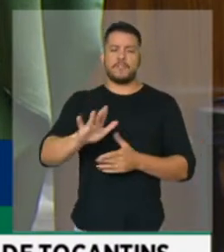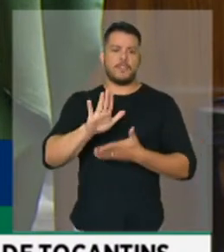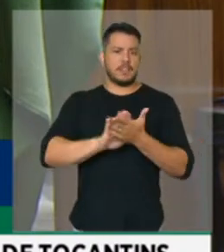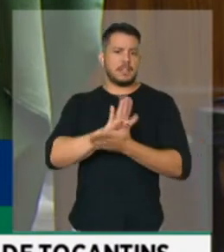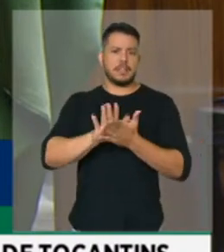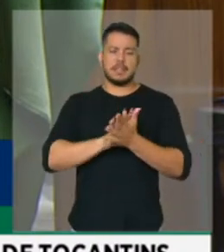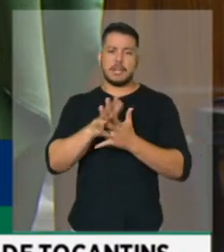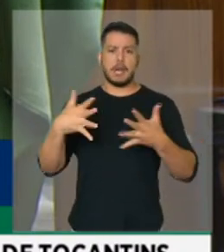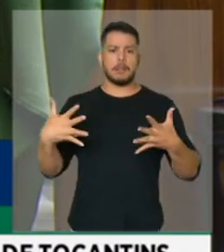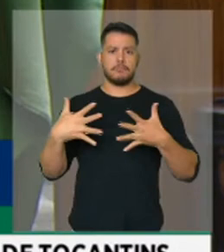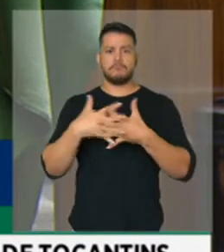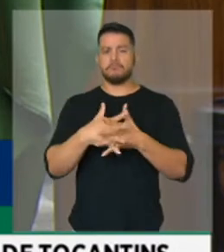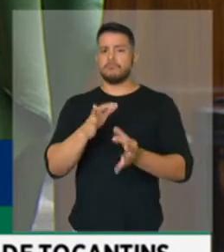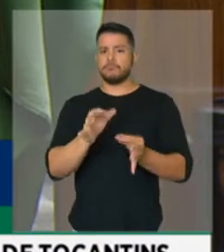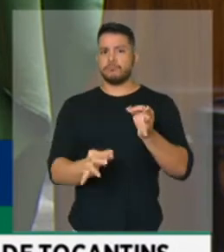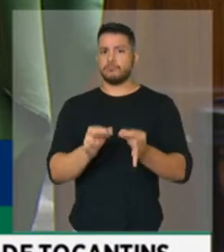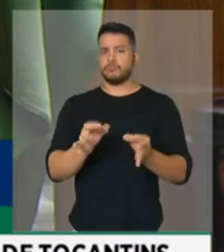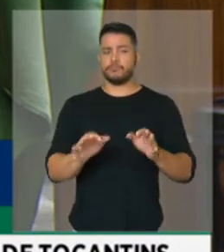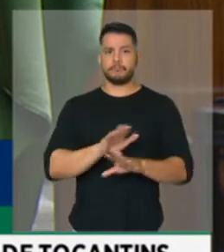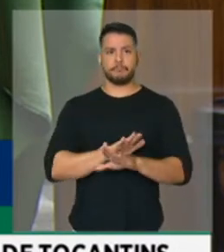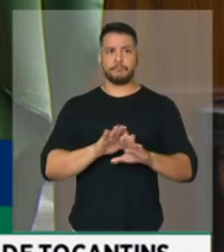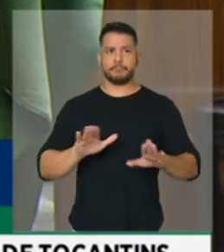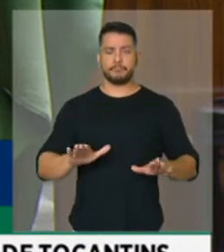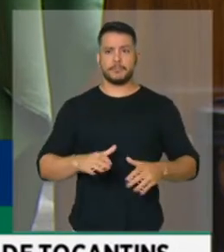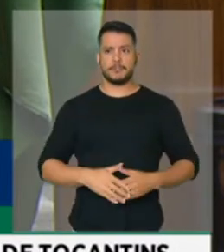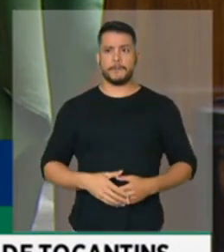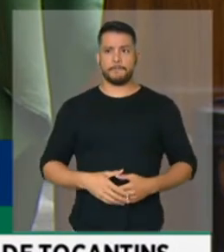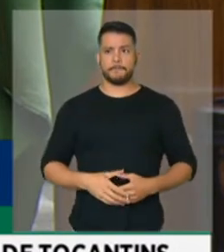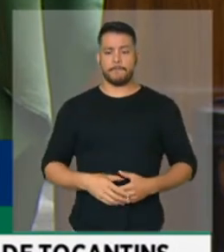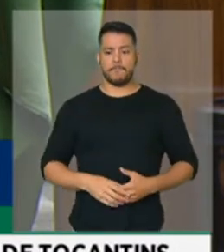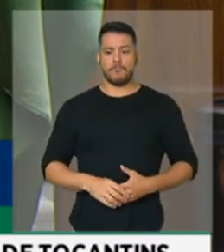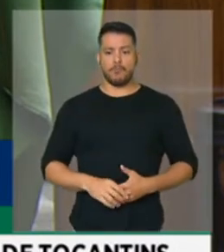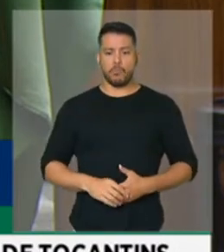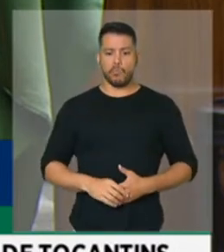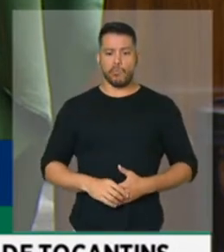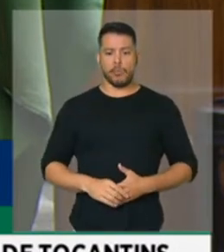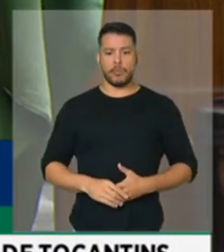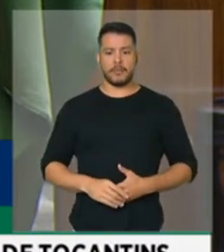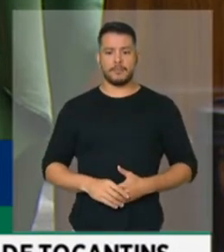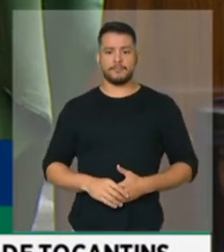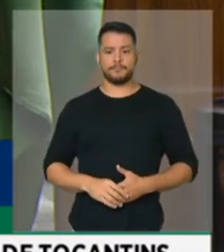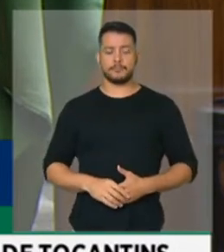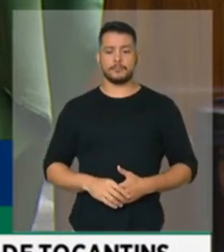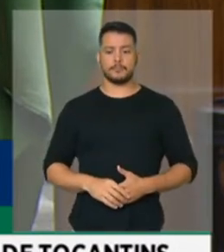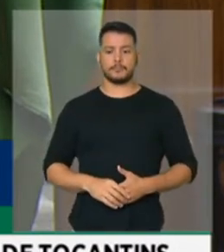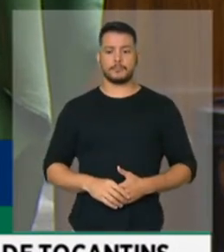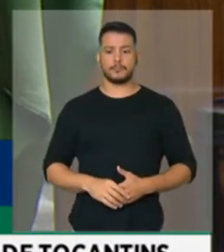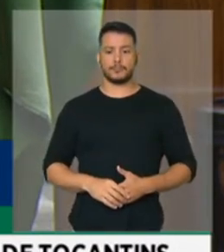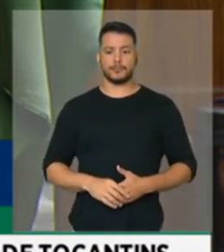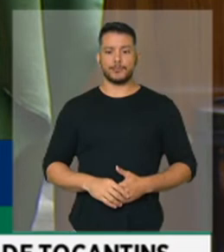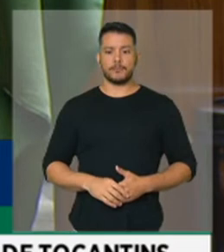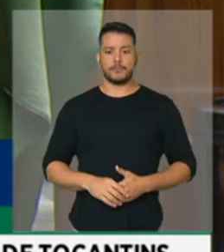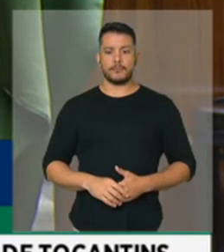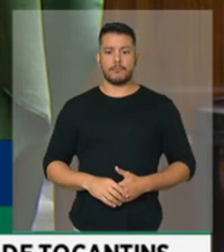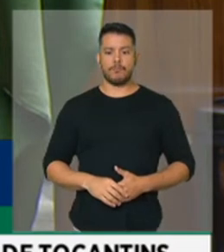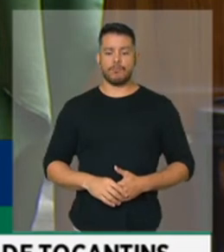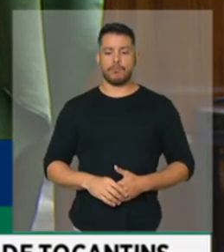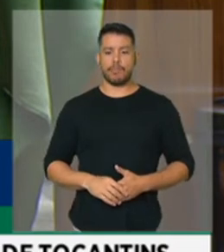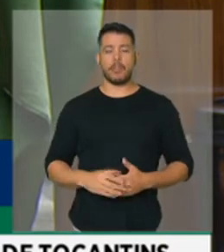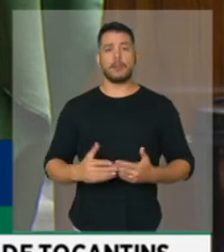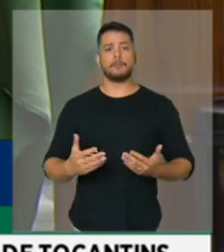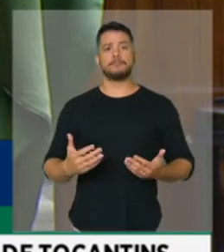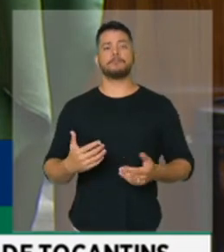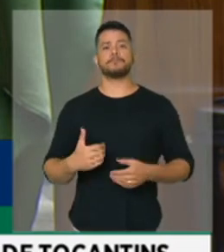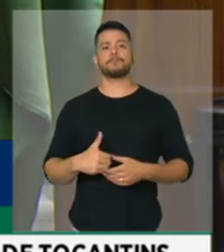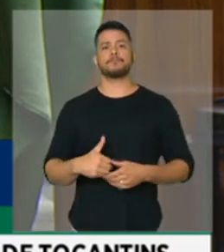e dos quais decorram efetivos favoráveis para os seus destinatários. Segundo entendo, a